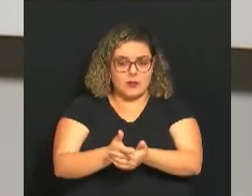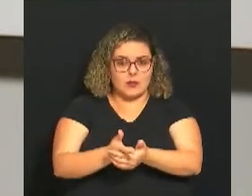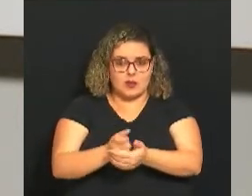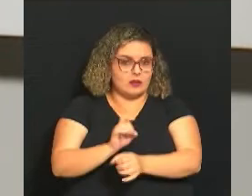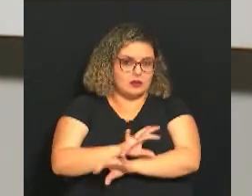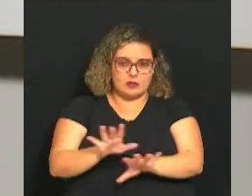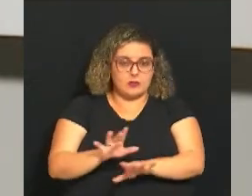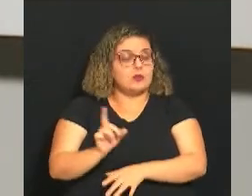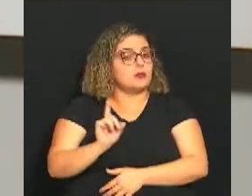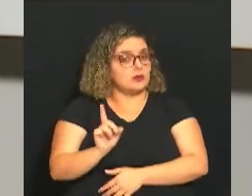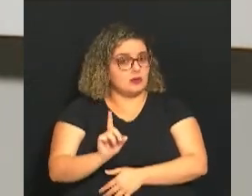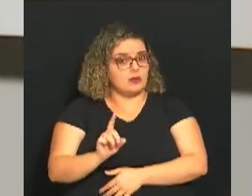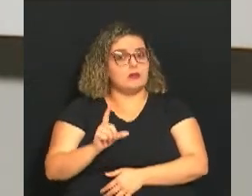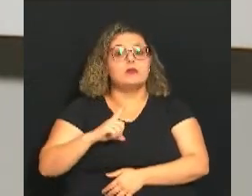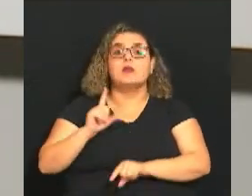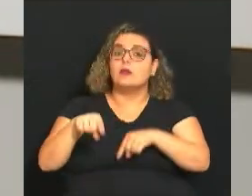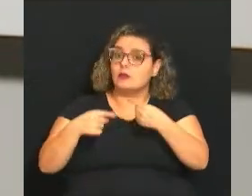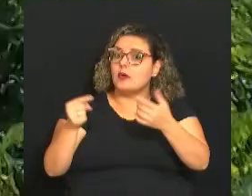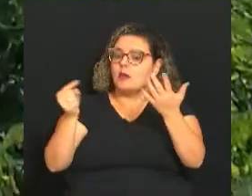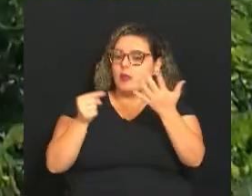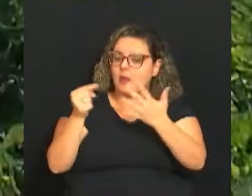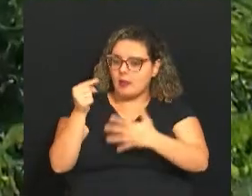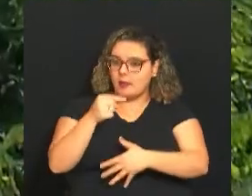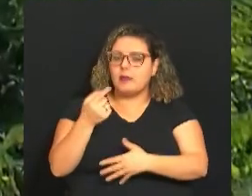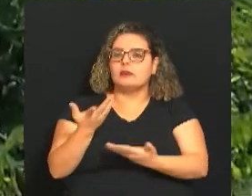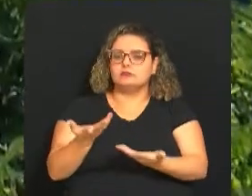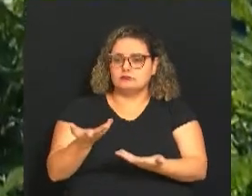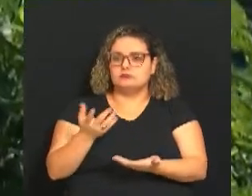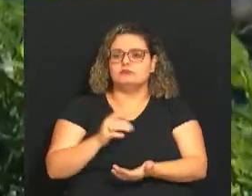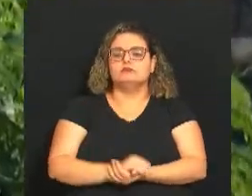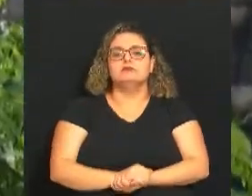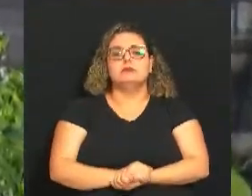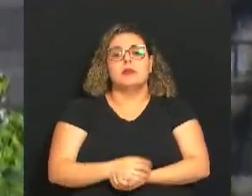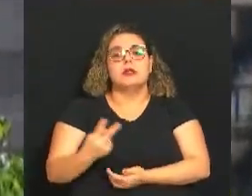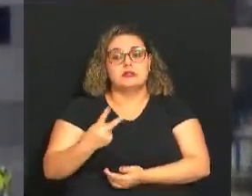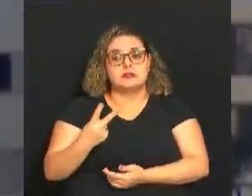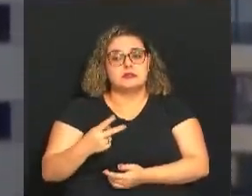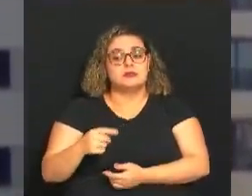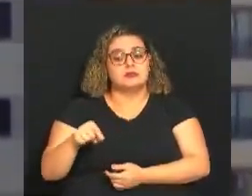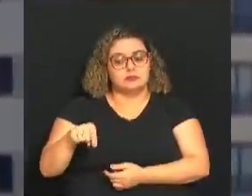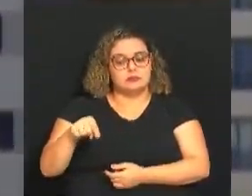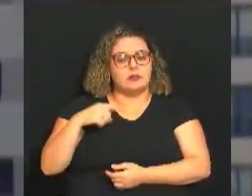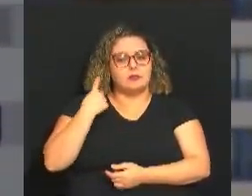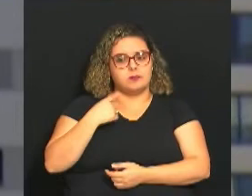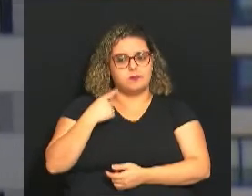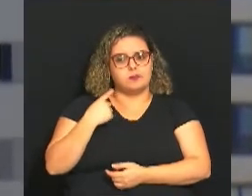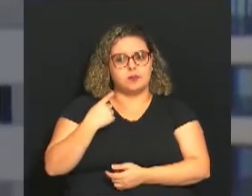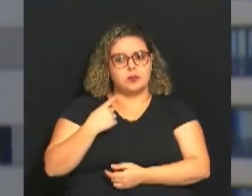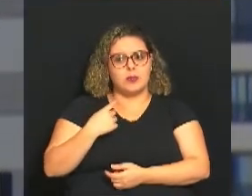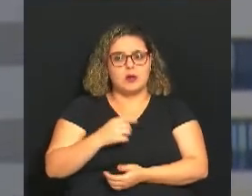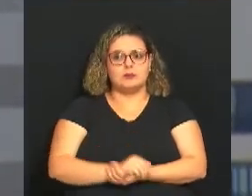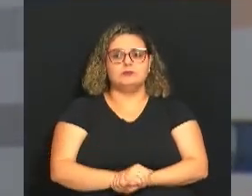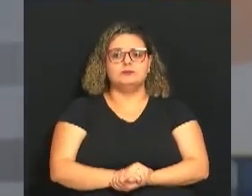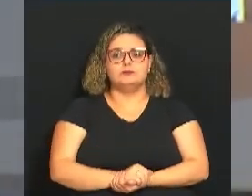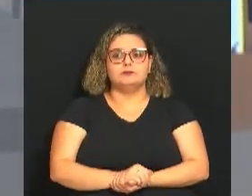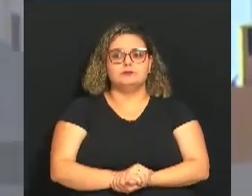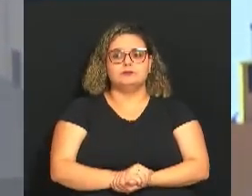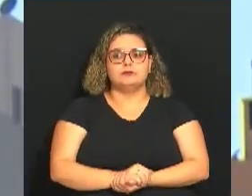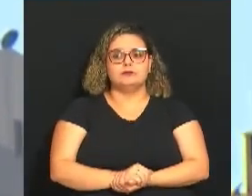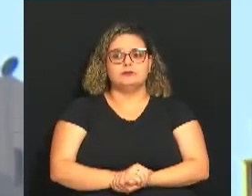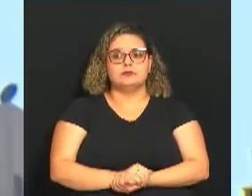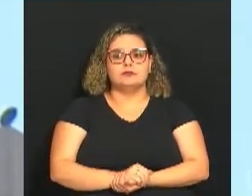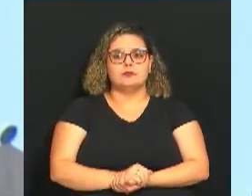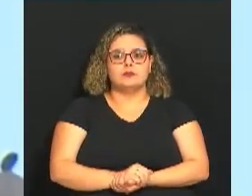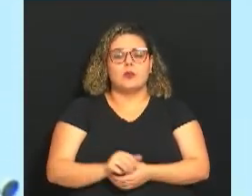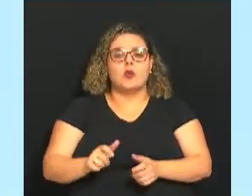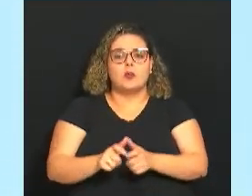acabou. Existem outras questões também envolvidas. Segundo a especialista, existem os Cs do condomínio, que geralmente são os